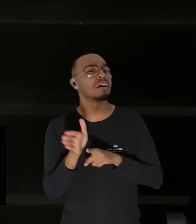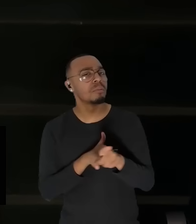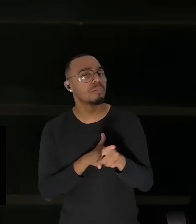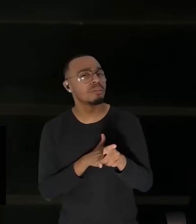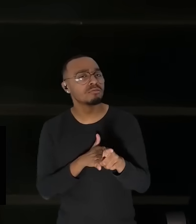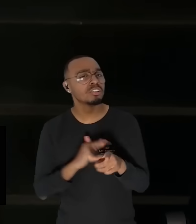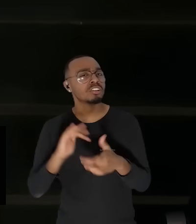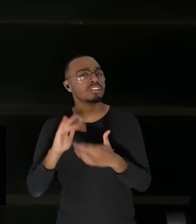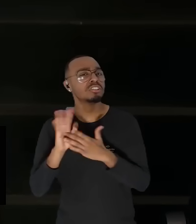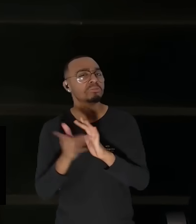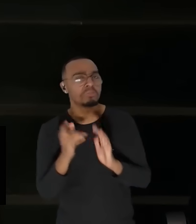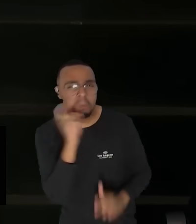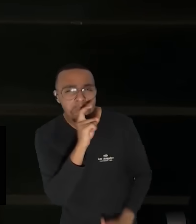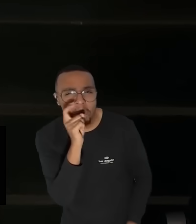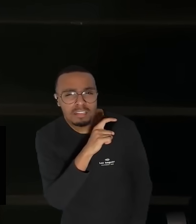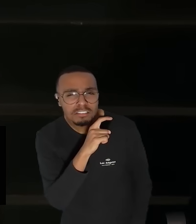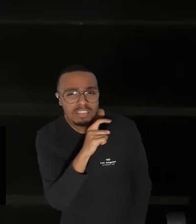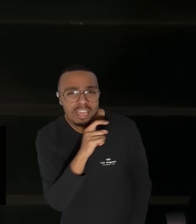Ele engana?